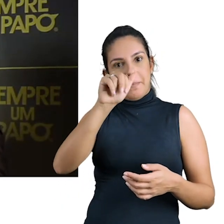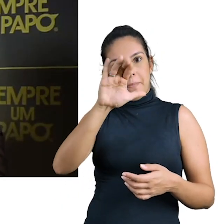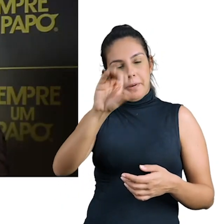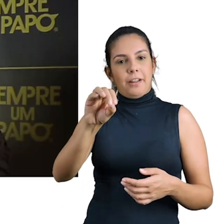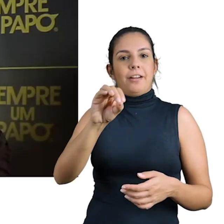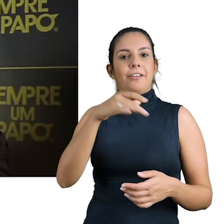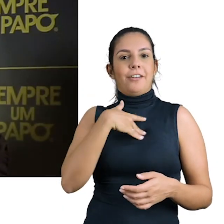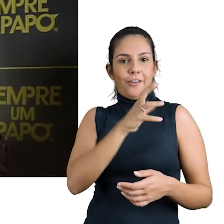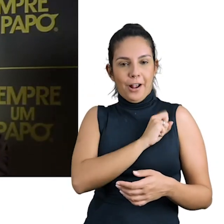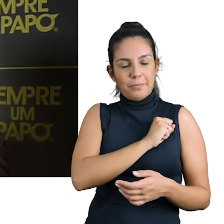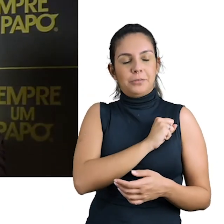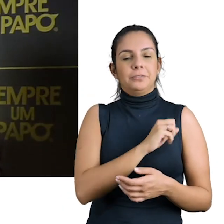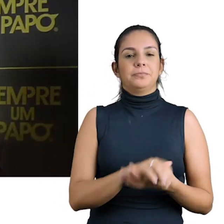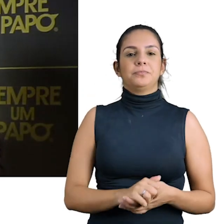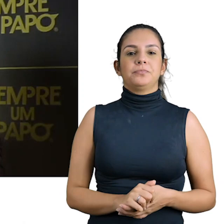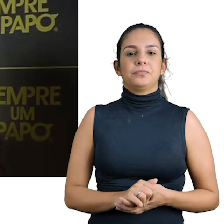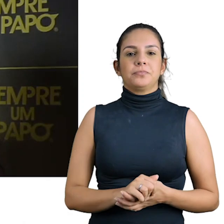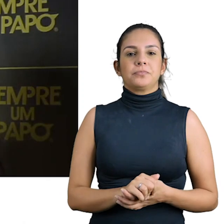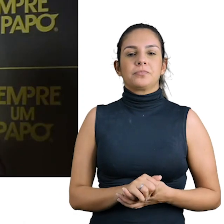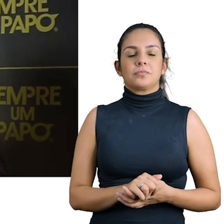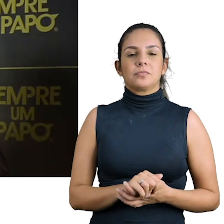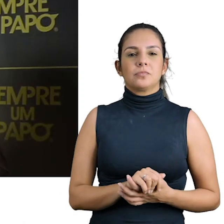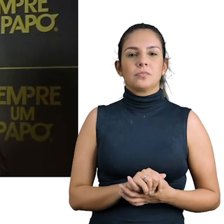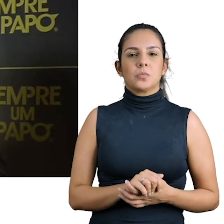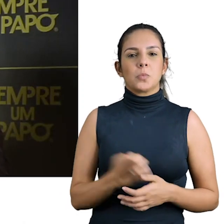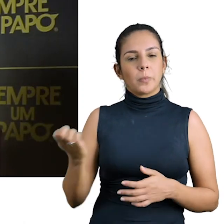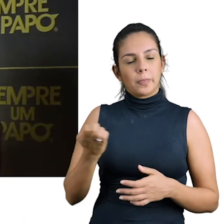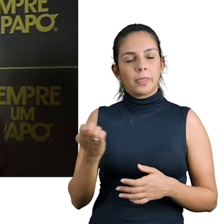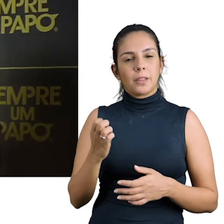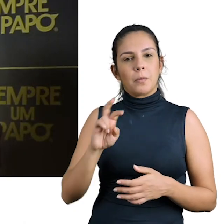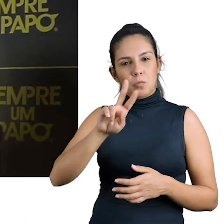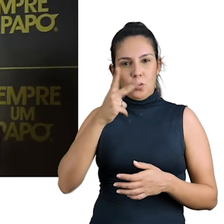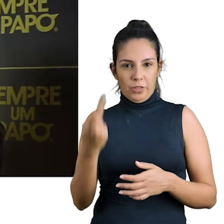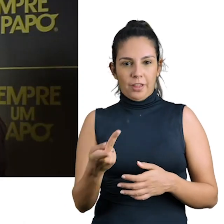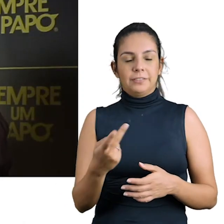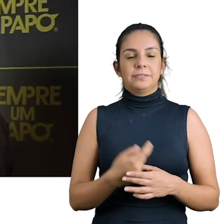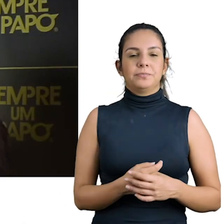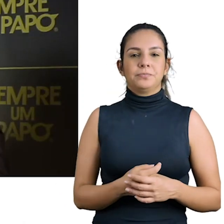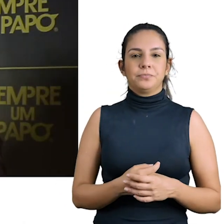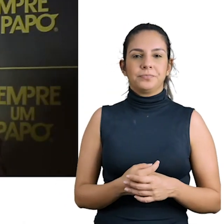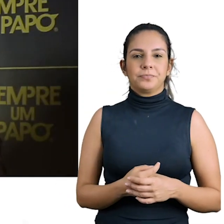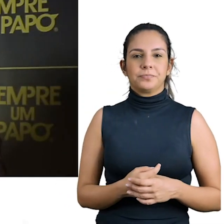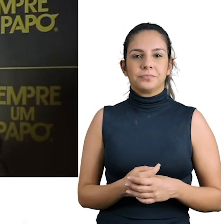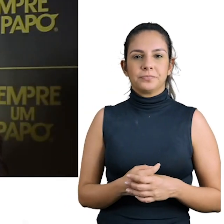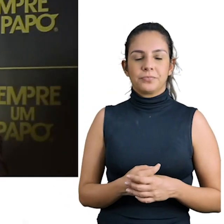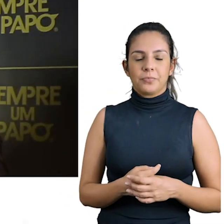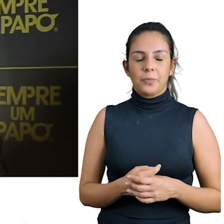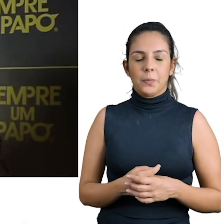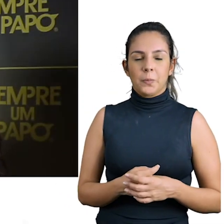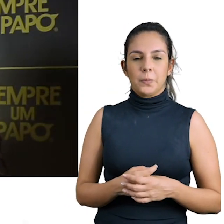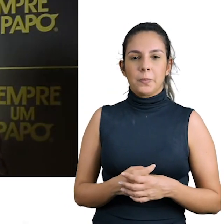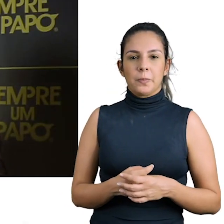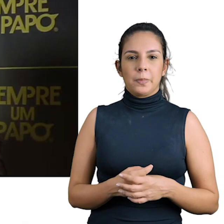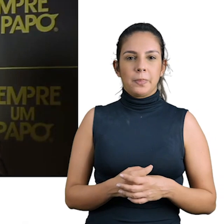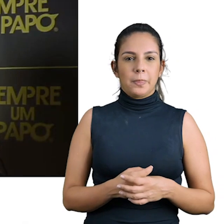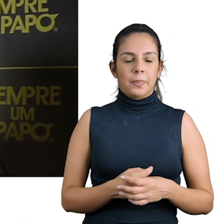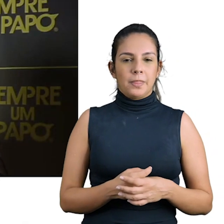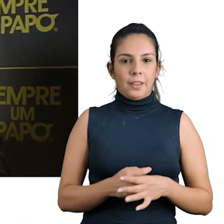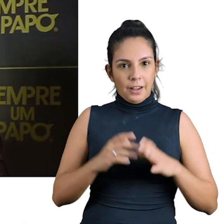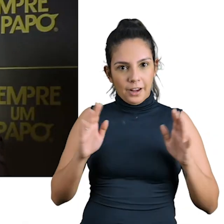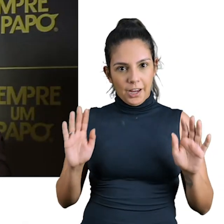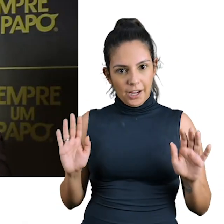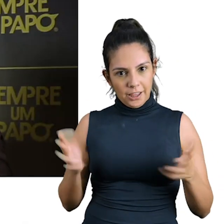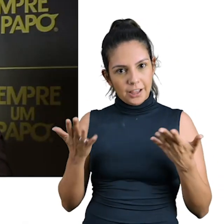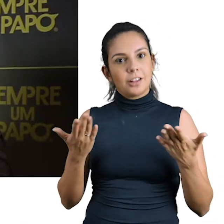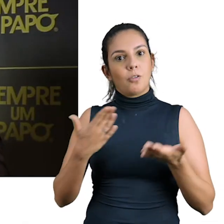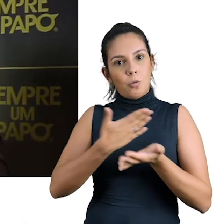o melhor que eu amo. Entende? Agora, eu queria mudar um pouquinho o vetor, levar um pouquinho para a questão das